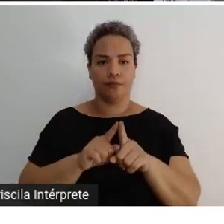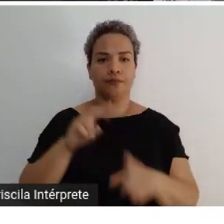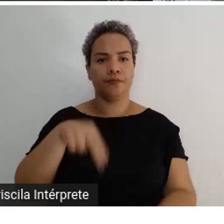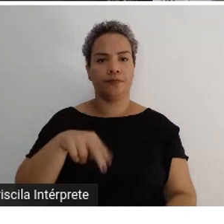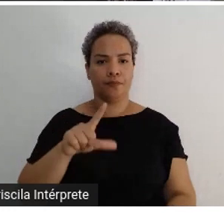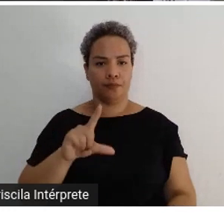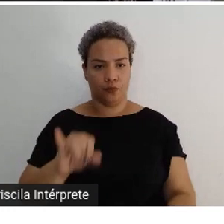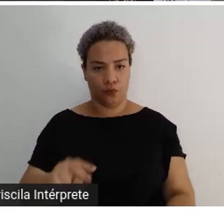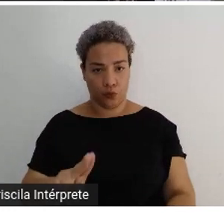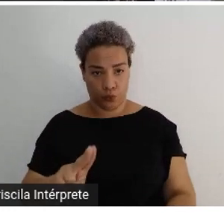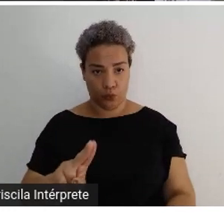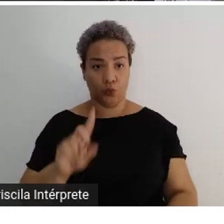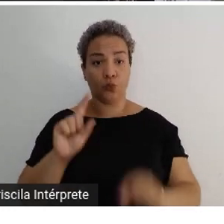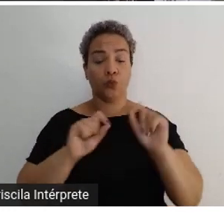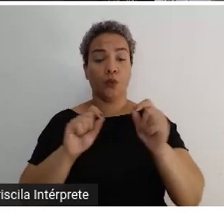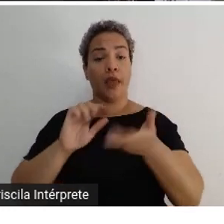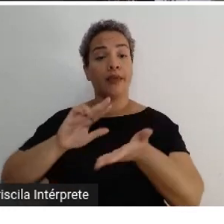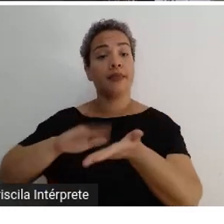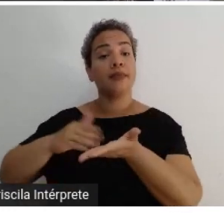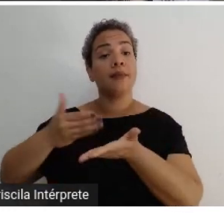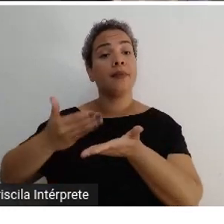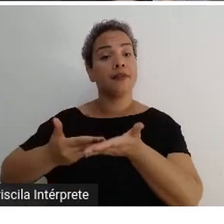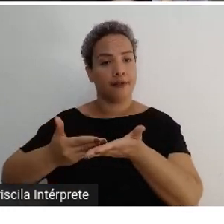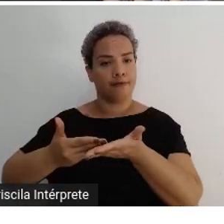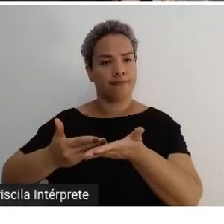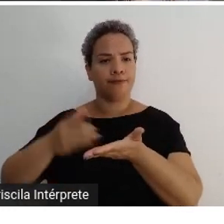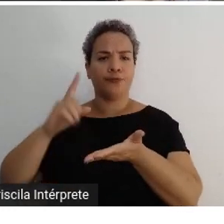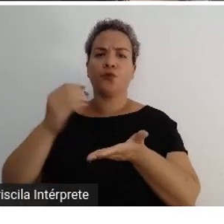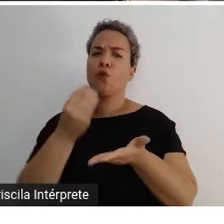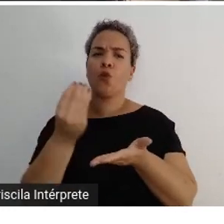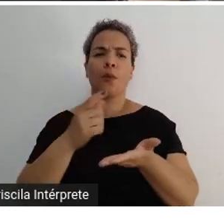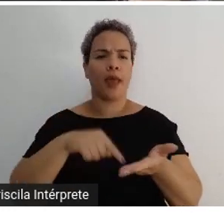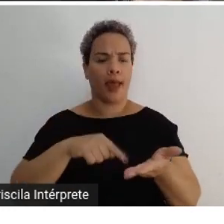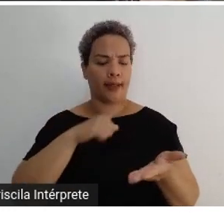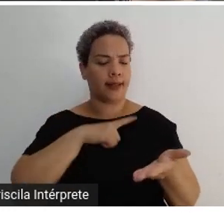a interpretação, né? Então, ela busca,